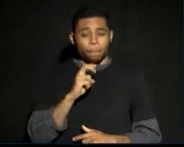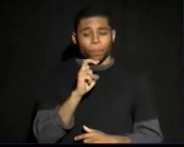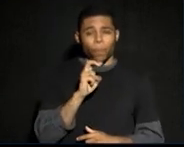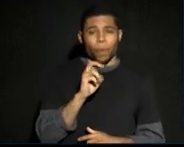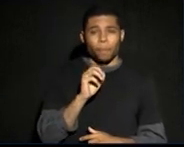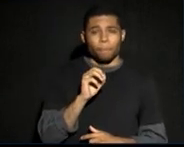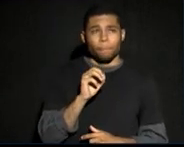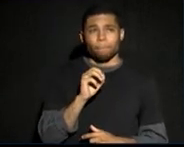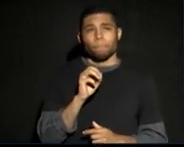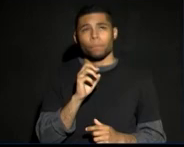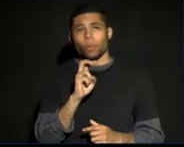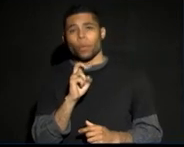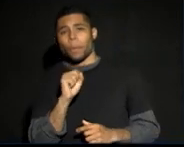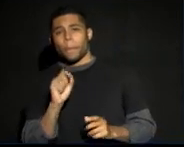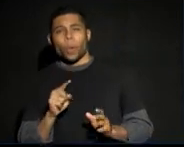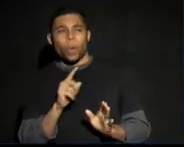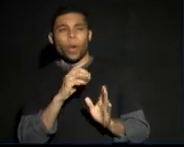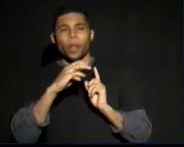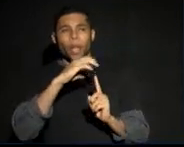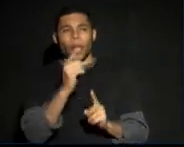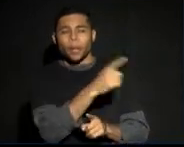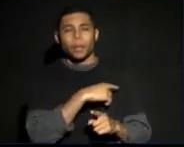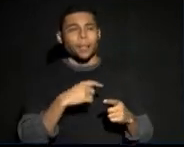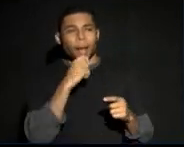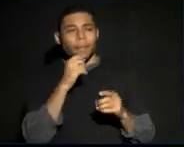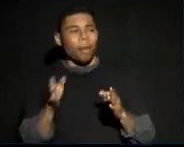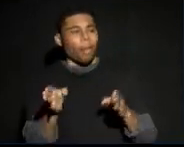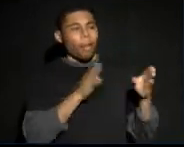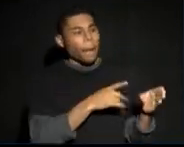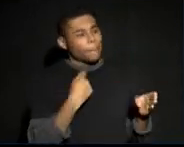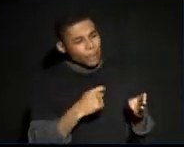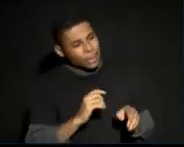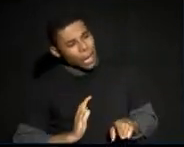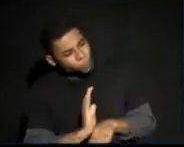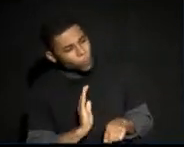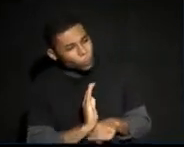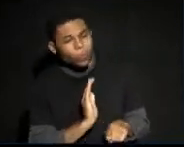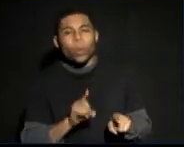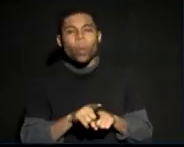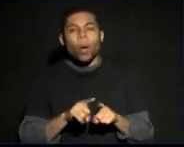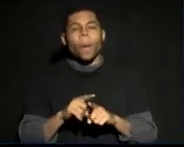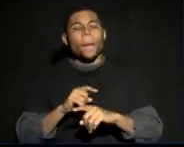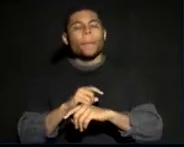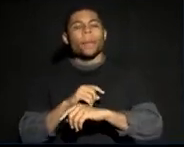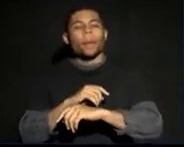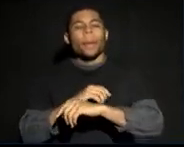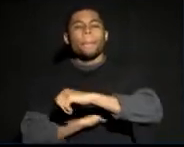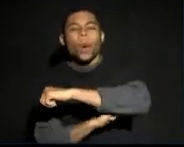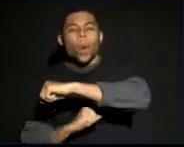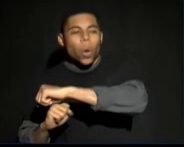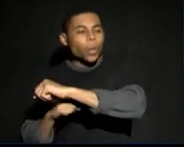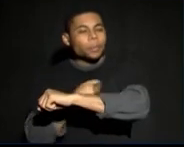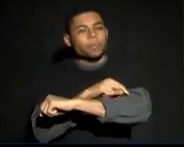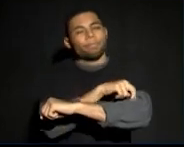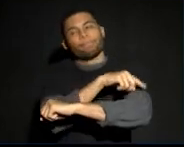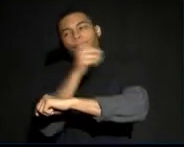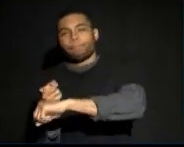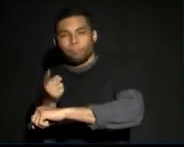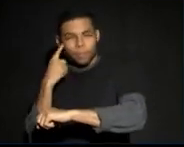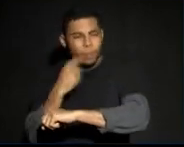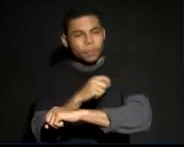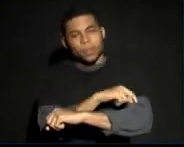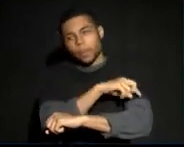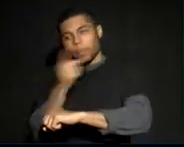ainda que estão do lado de cá que a gente tem que fazer essa rampa financeira para ir para lá e aí sim abrir canal até ele chegar e